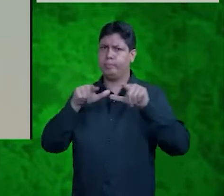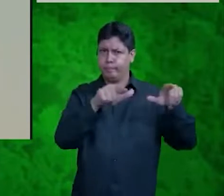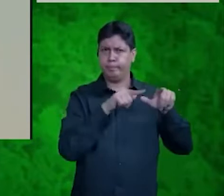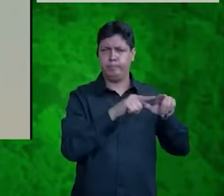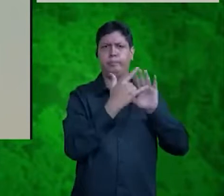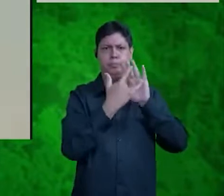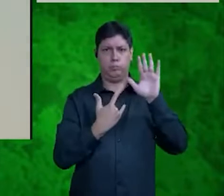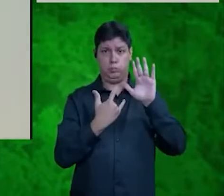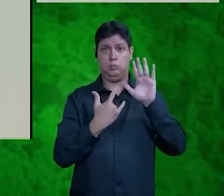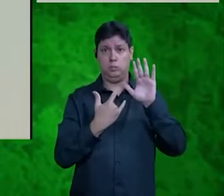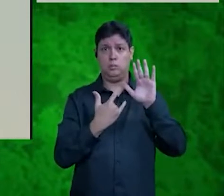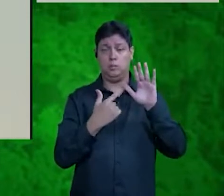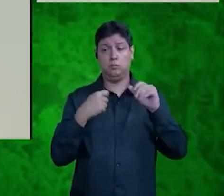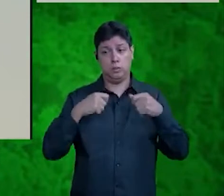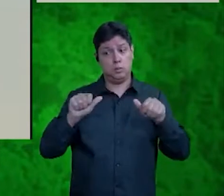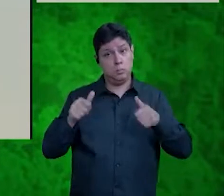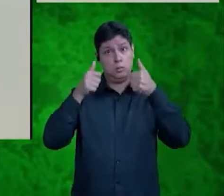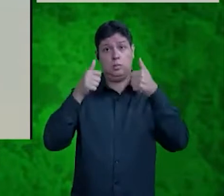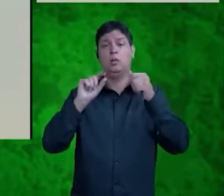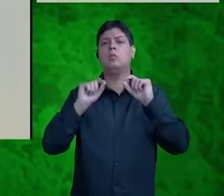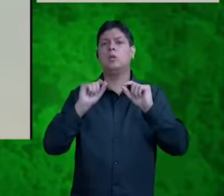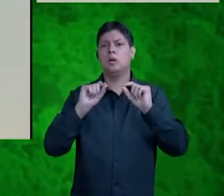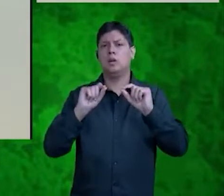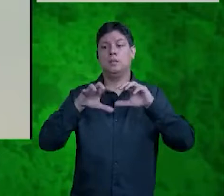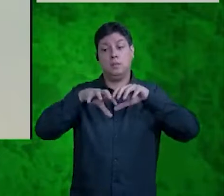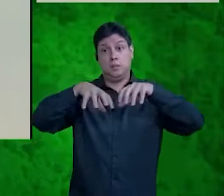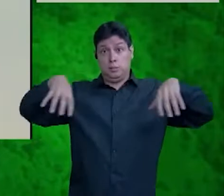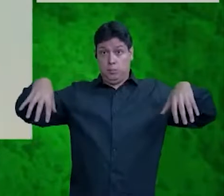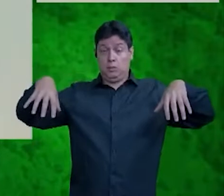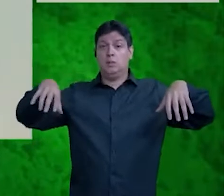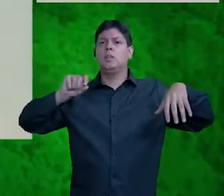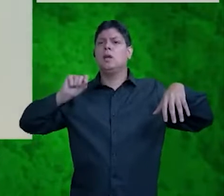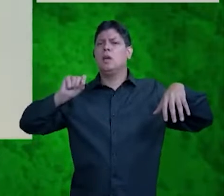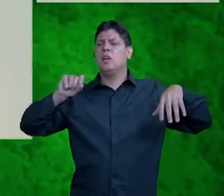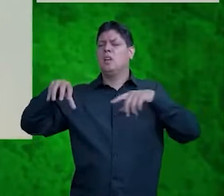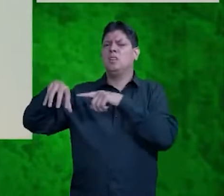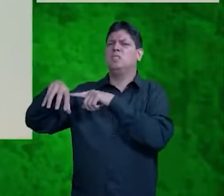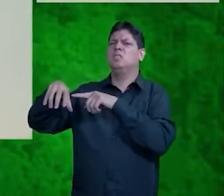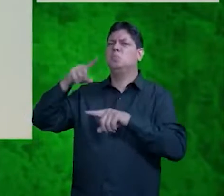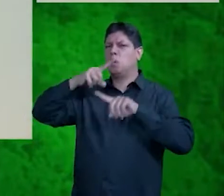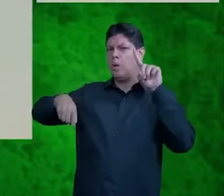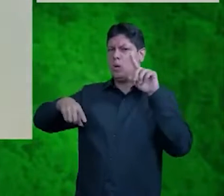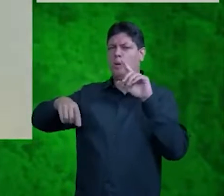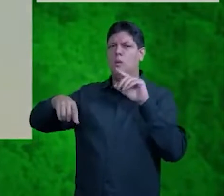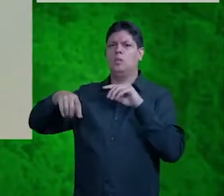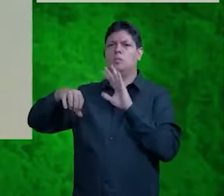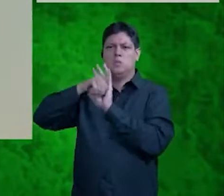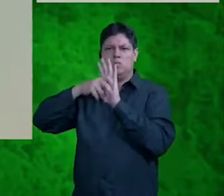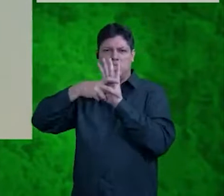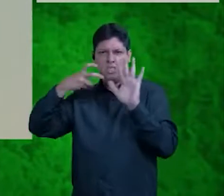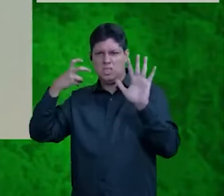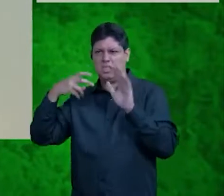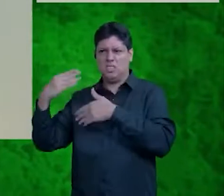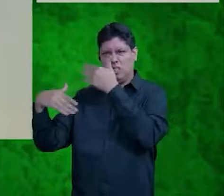trigo. Quem é que tem um trabalho ilegal? Quem é que comete exatamente essas ilegalidades? E quem é que trabalha